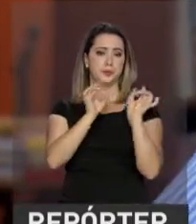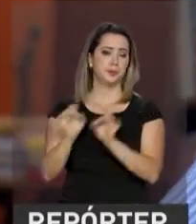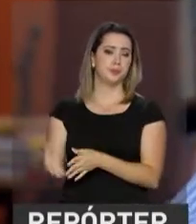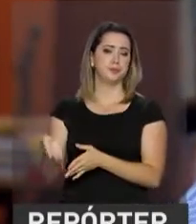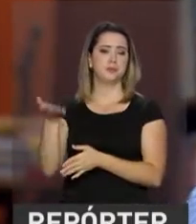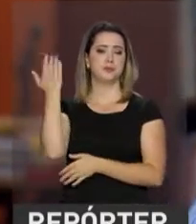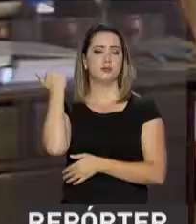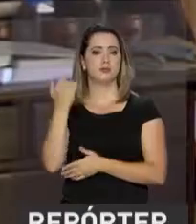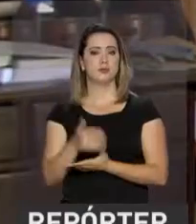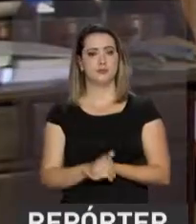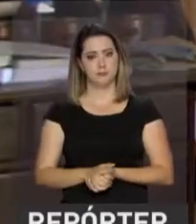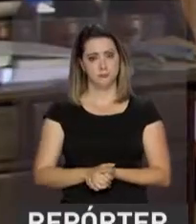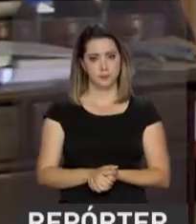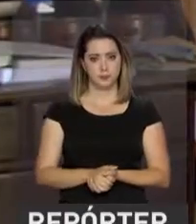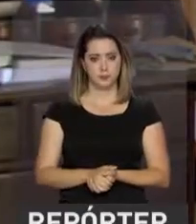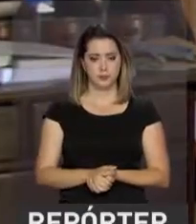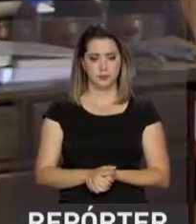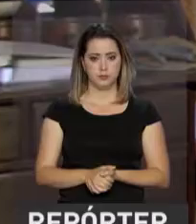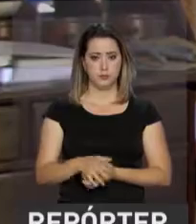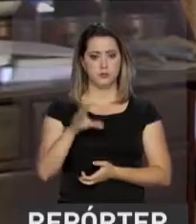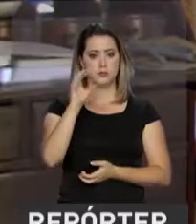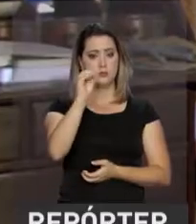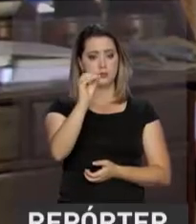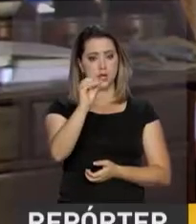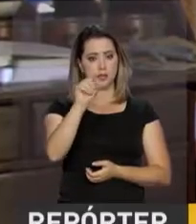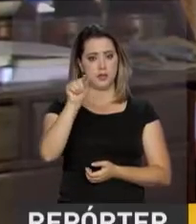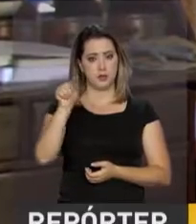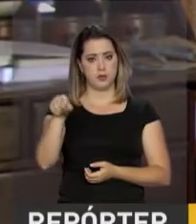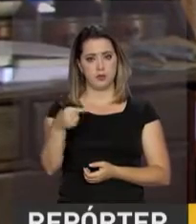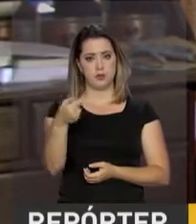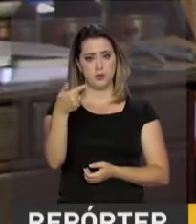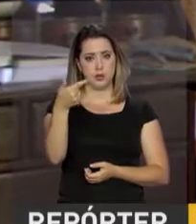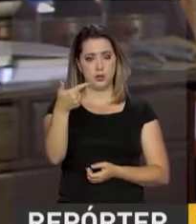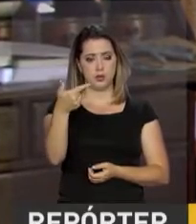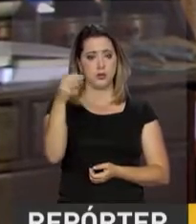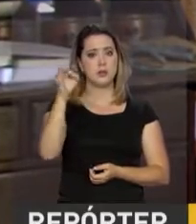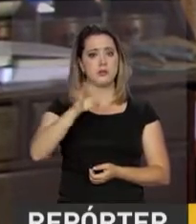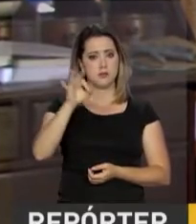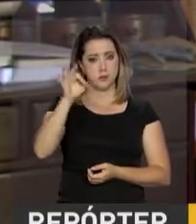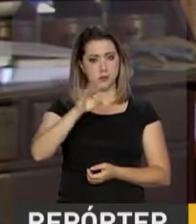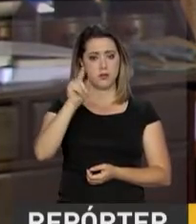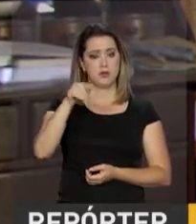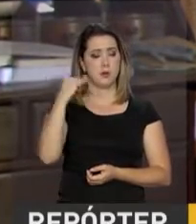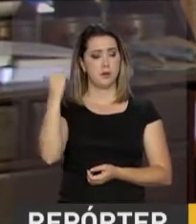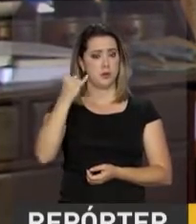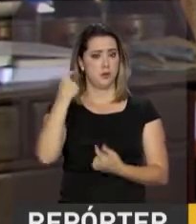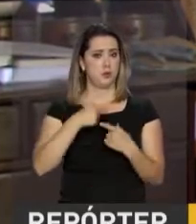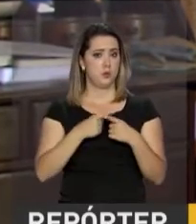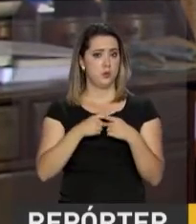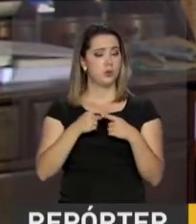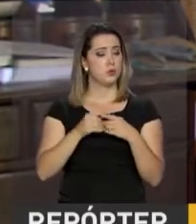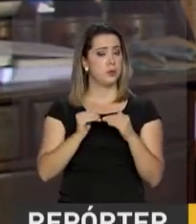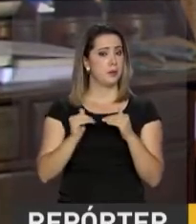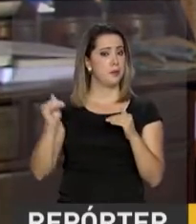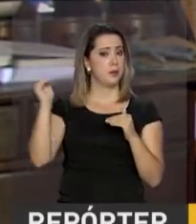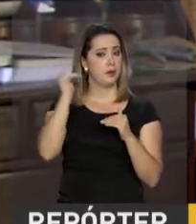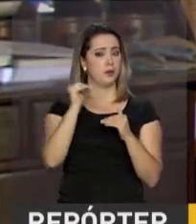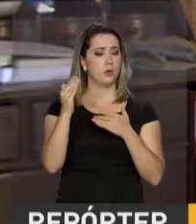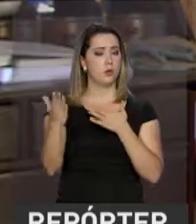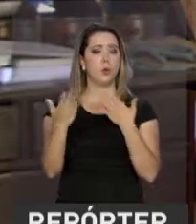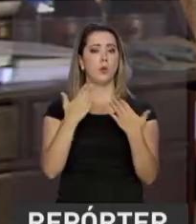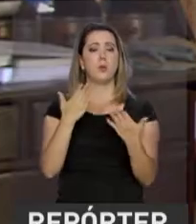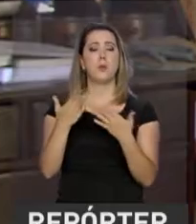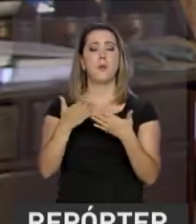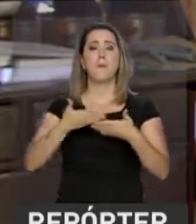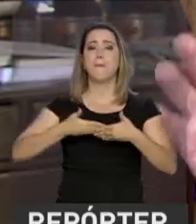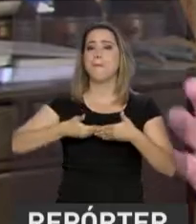pelo retrovisor. 0,2 é importante, primeiro porque ele é maior, é um resultado